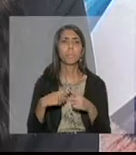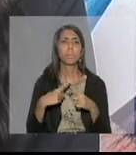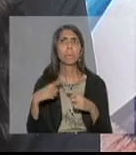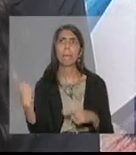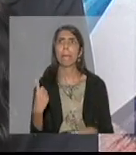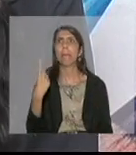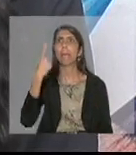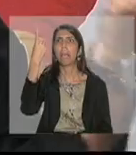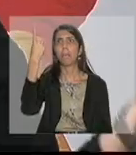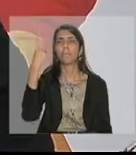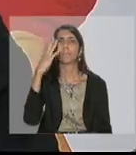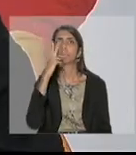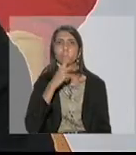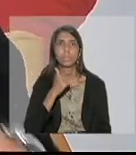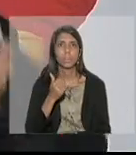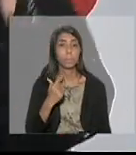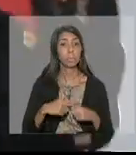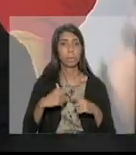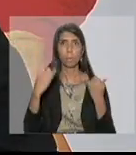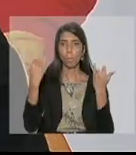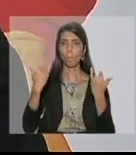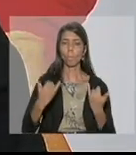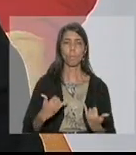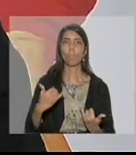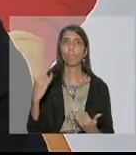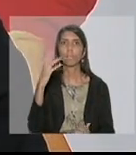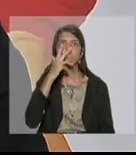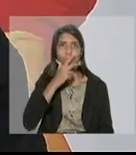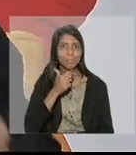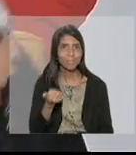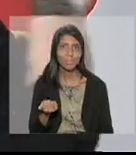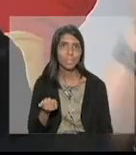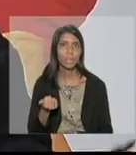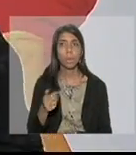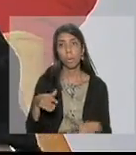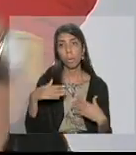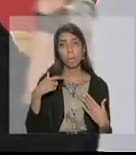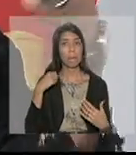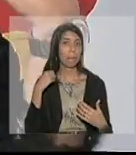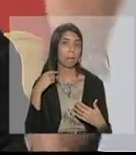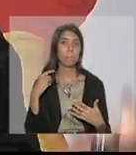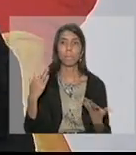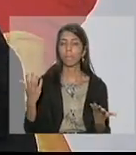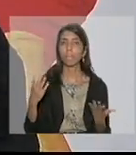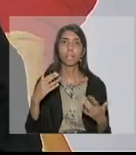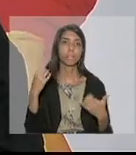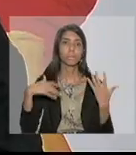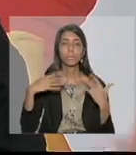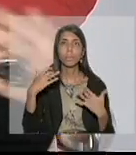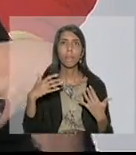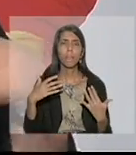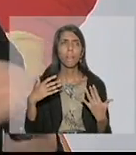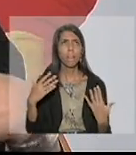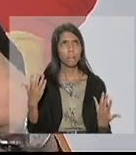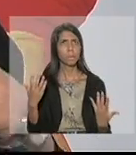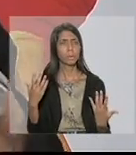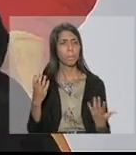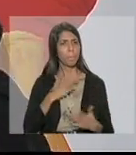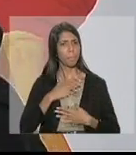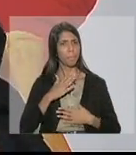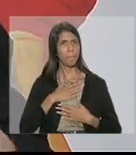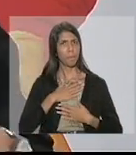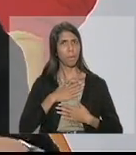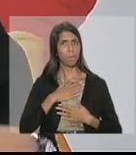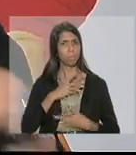para ser belíssima? Por que tem que ser alta para ser belíssima? Né? Por que tem que ser magra para ser belíssima? Por que tem que ter cabelo não sei o que para ser belíssima? Eu comecei a achar a minha